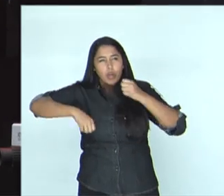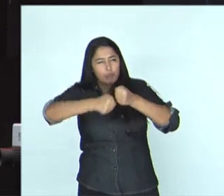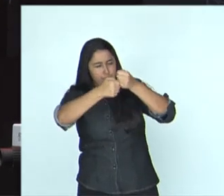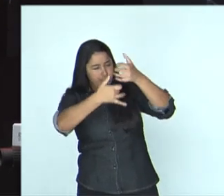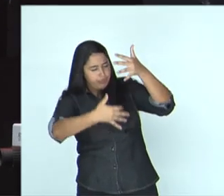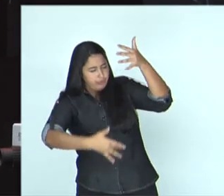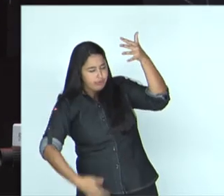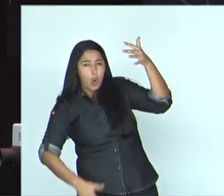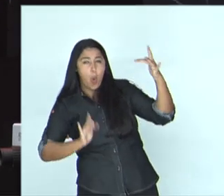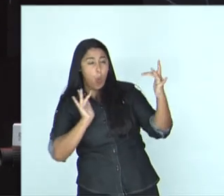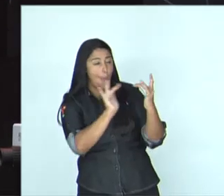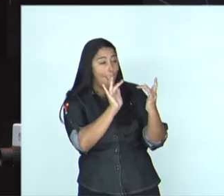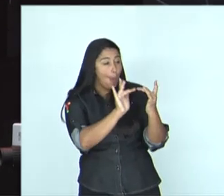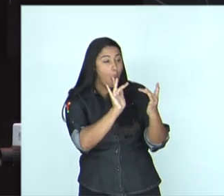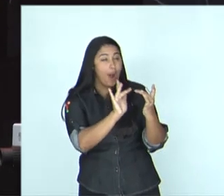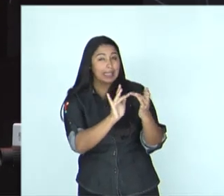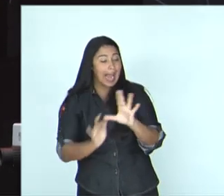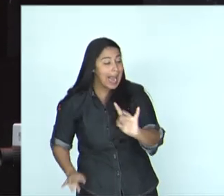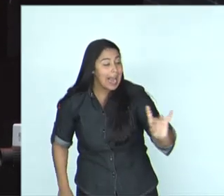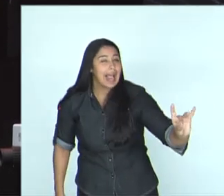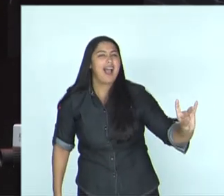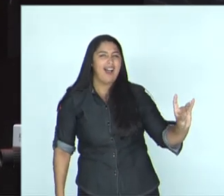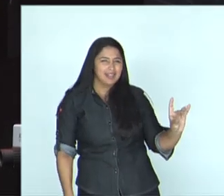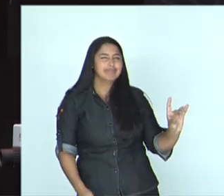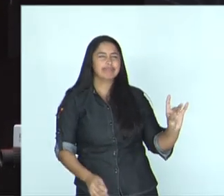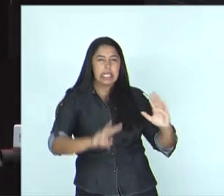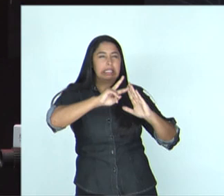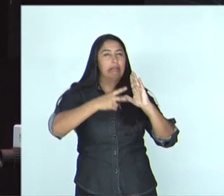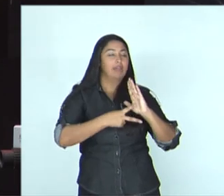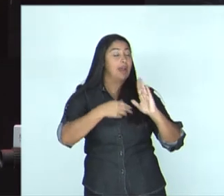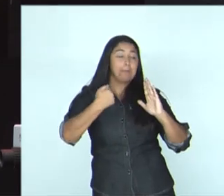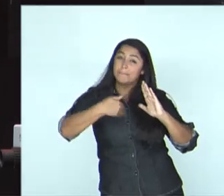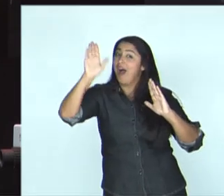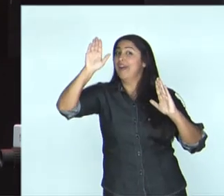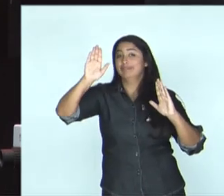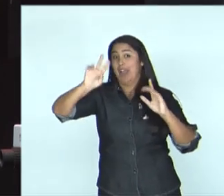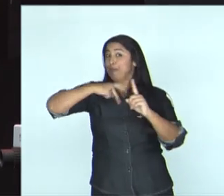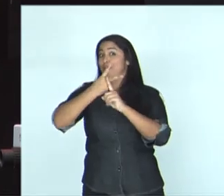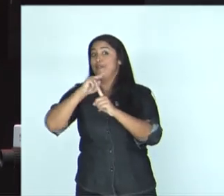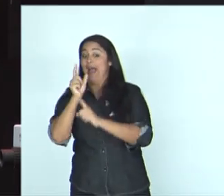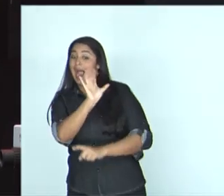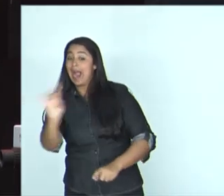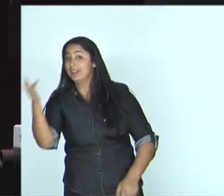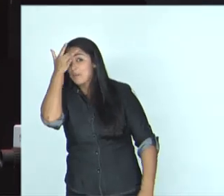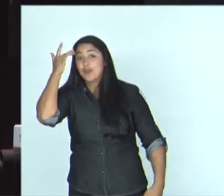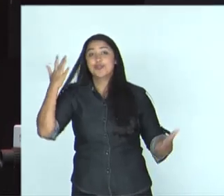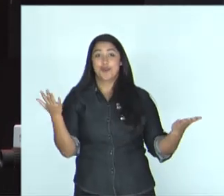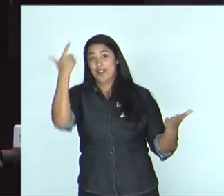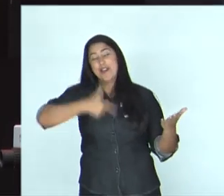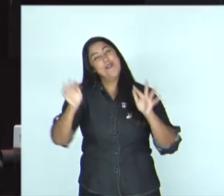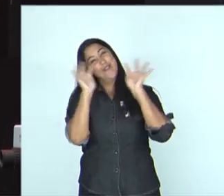dessa representa duas, três pessoas, talvez até mais, e nós estamos bem felizes aqui. Olha aí, olha quanta